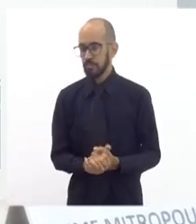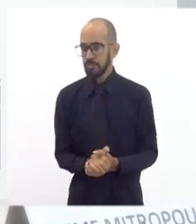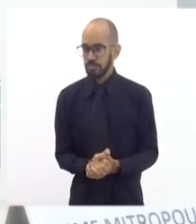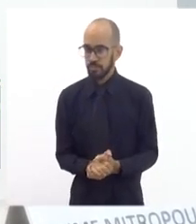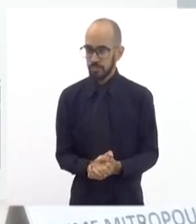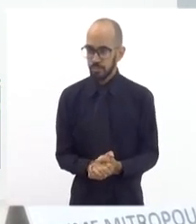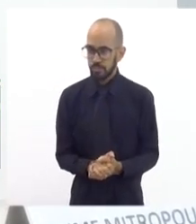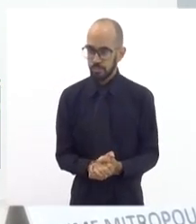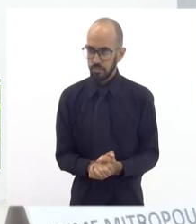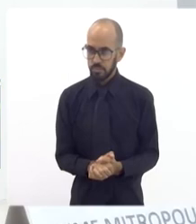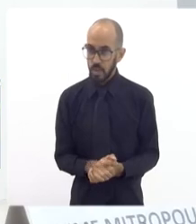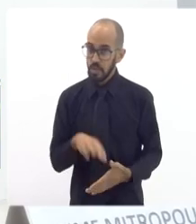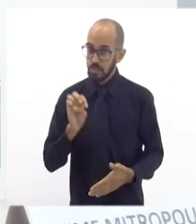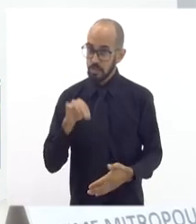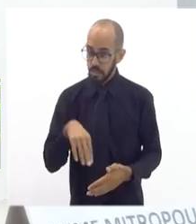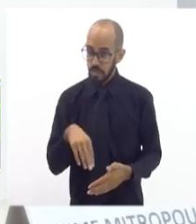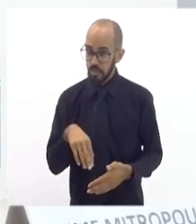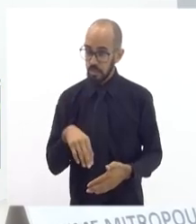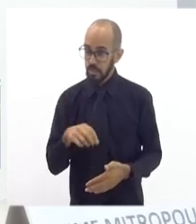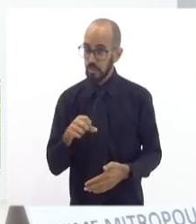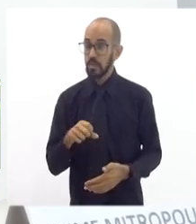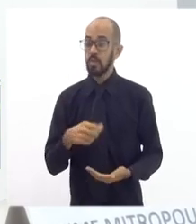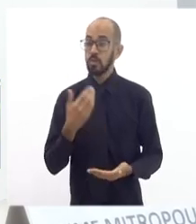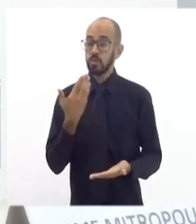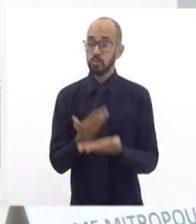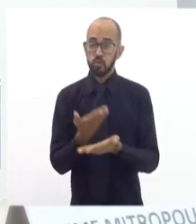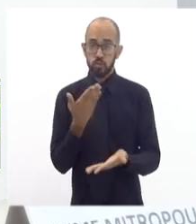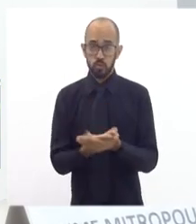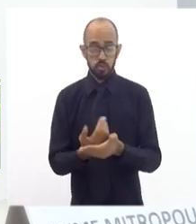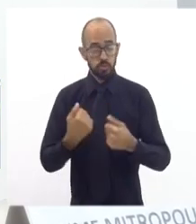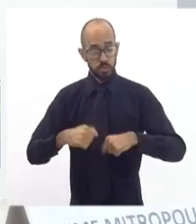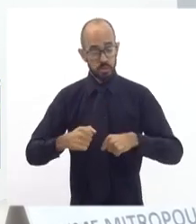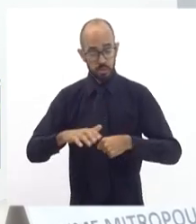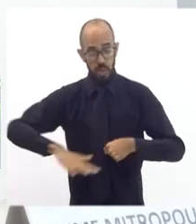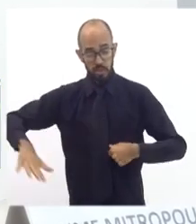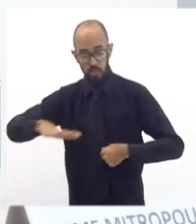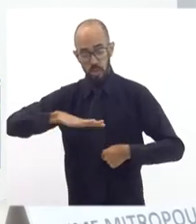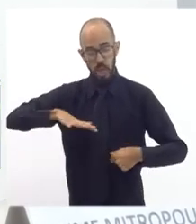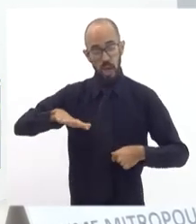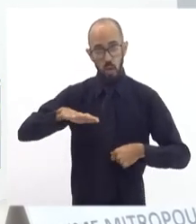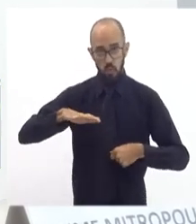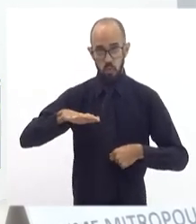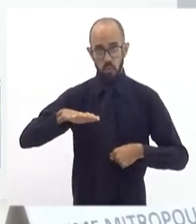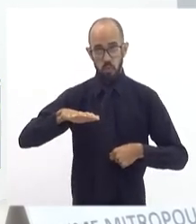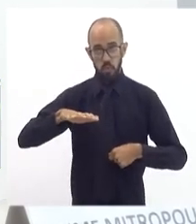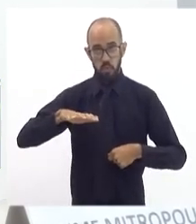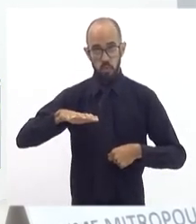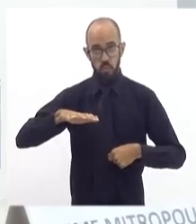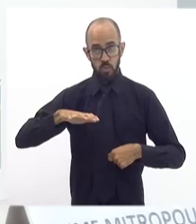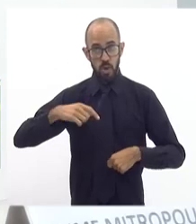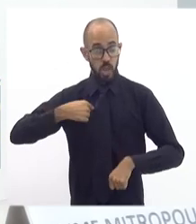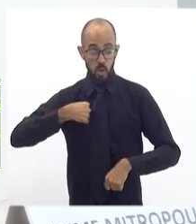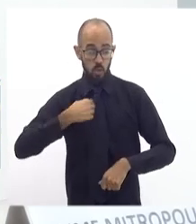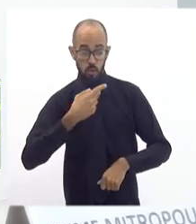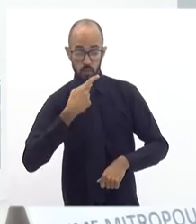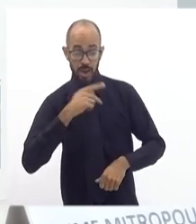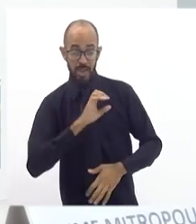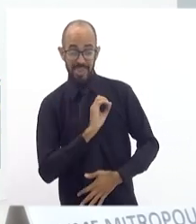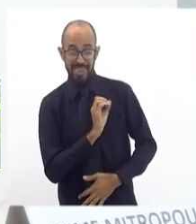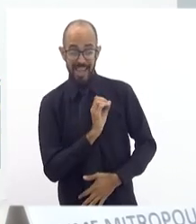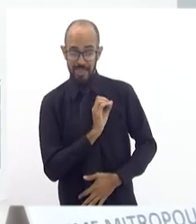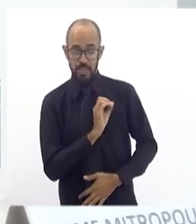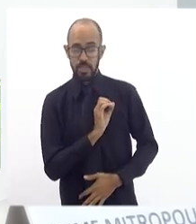é preciso estudos devem ser globais sistêmicos e holísticos eu não nem sei nem sequer